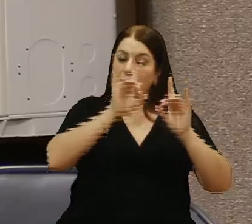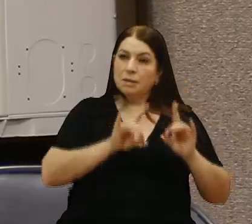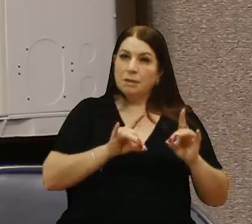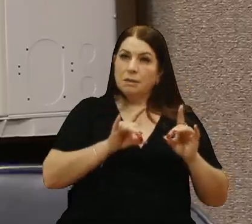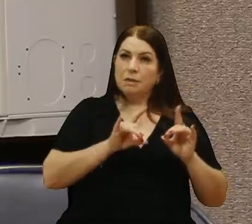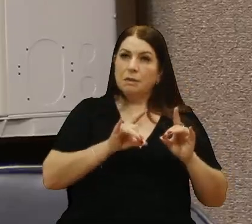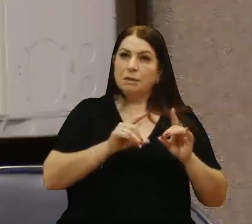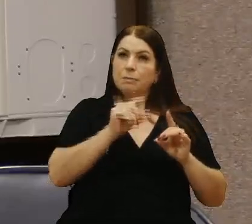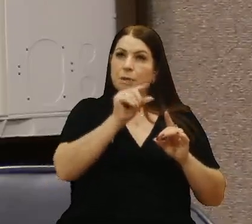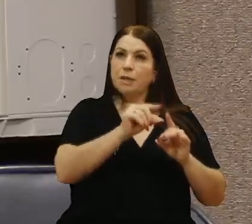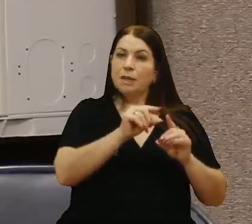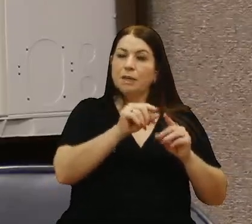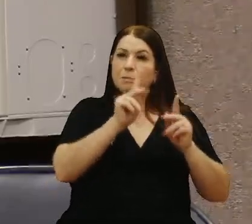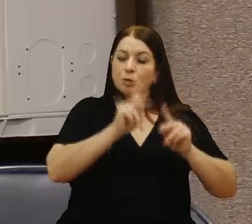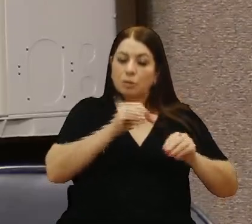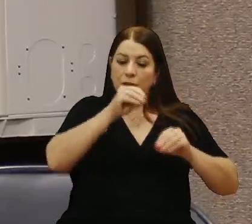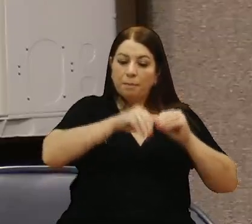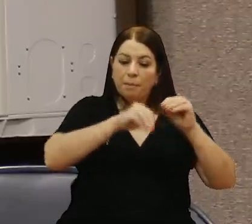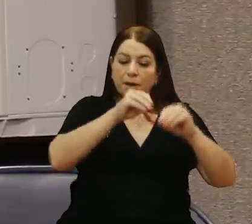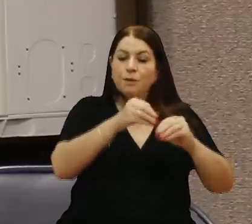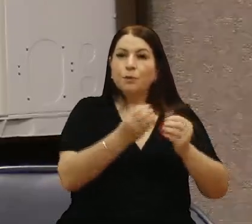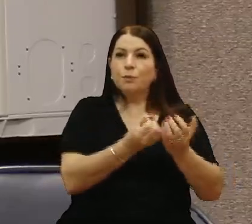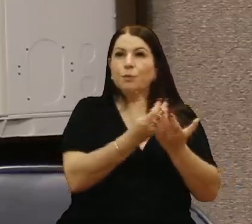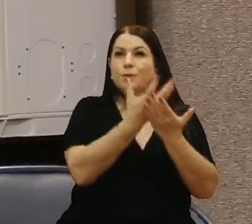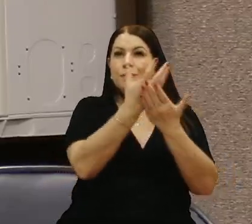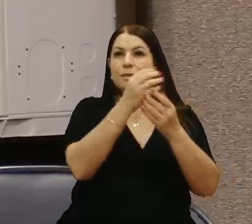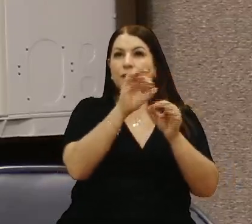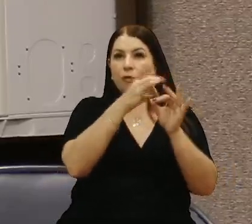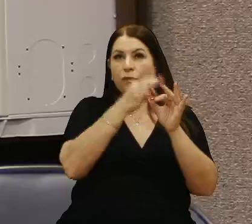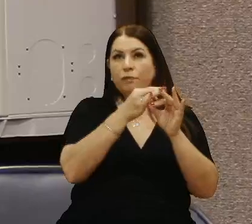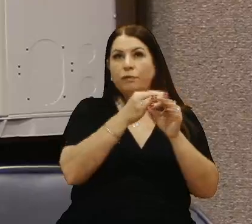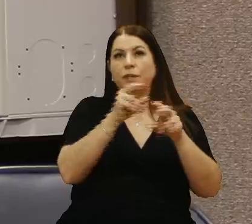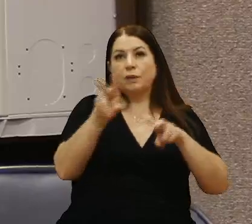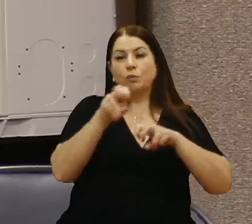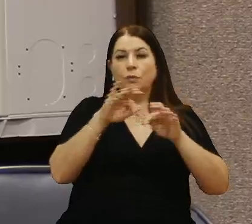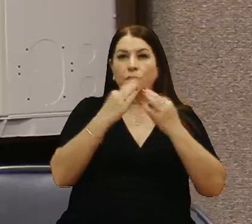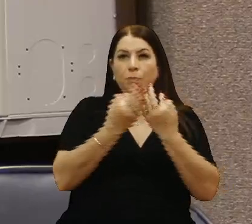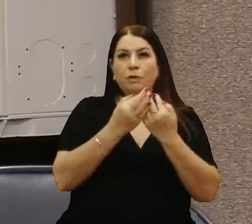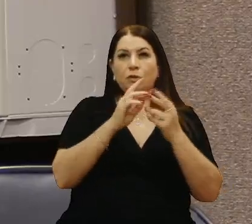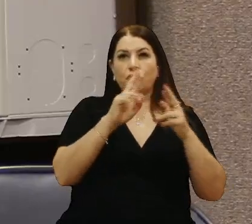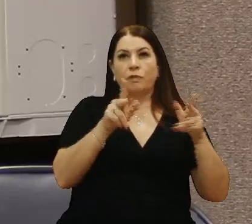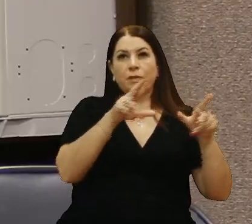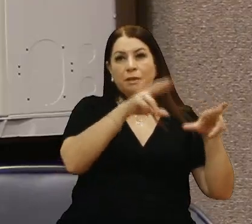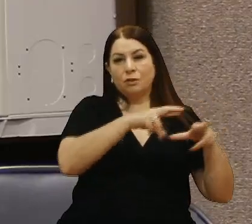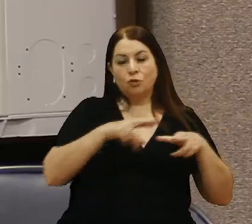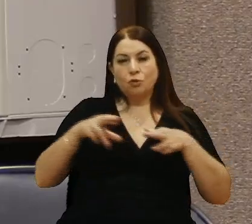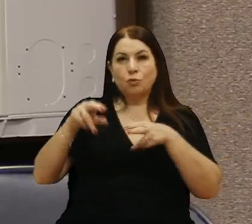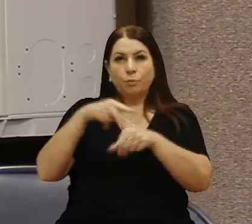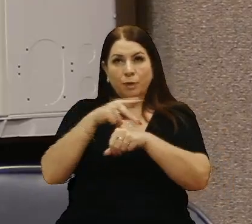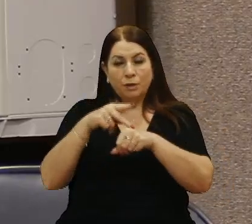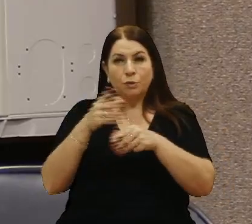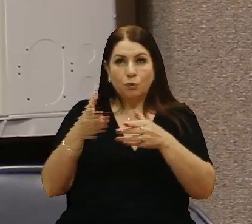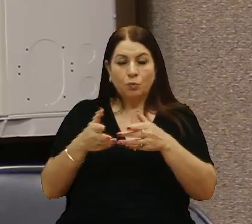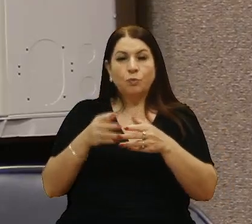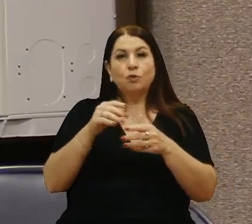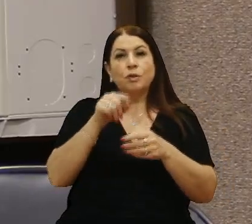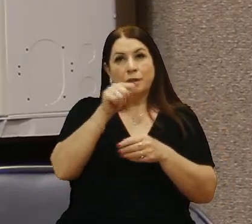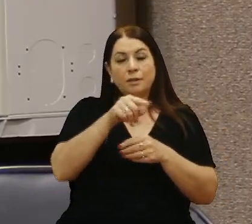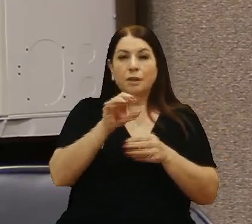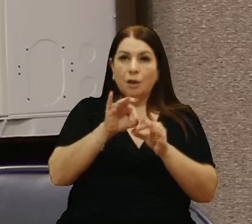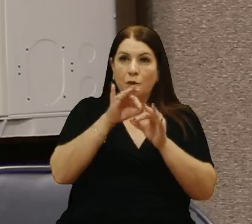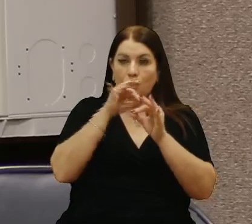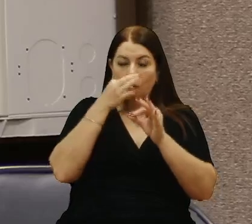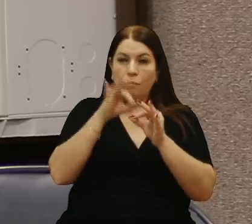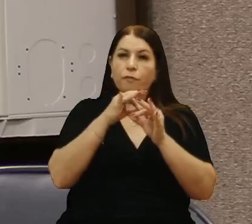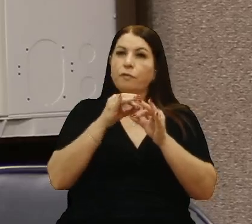entre pequenos produtores e da agricultura familiar em diversas regiões do país. Hoje, a Videira Isabel continua